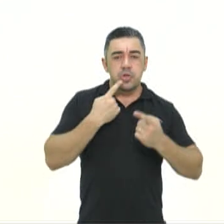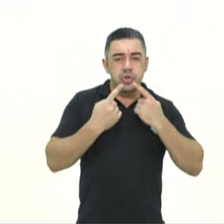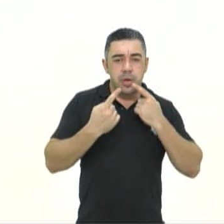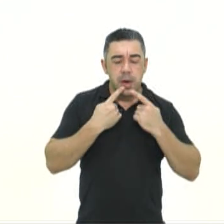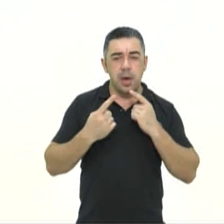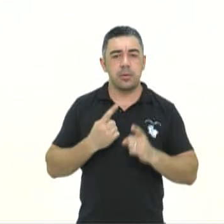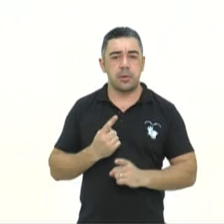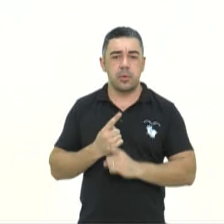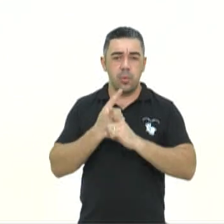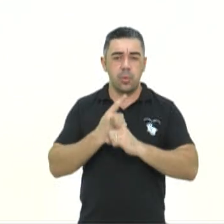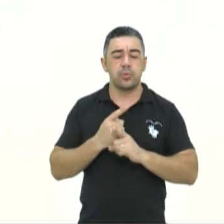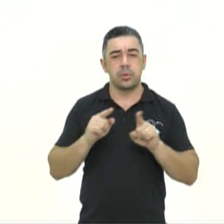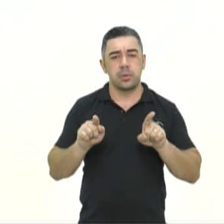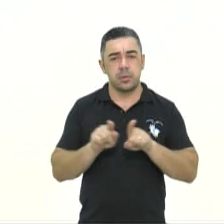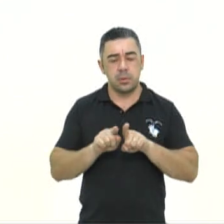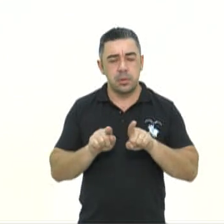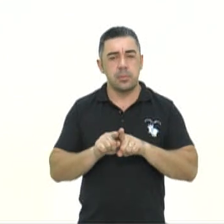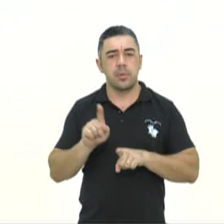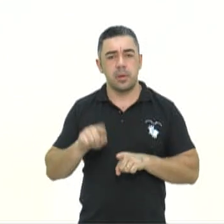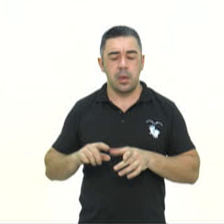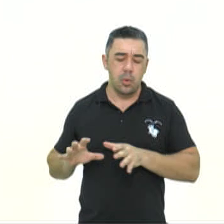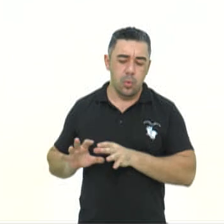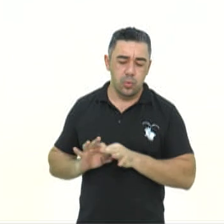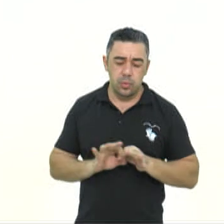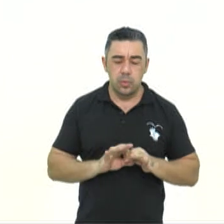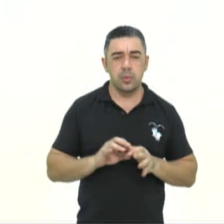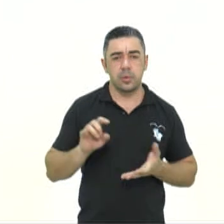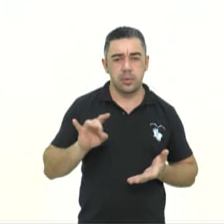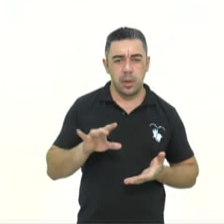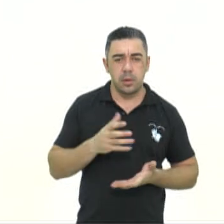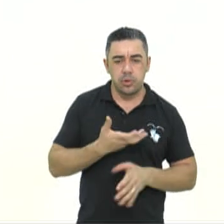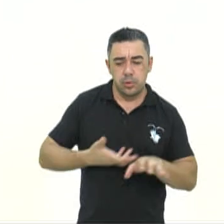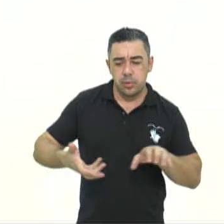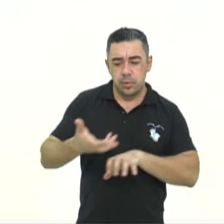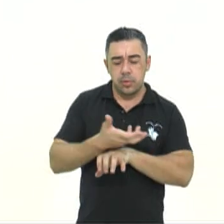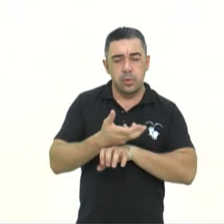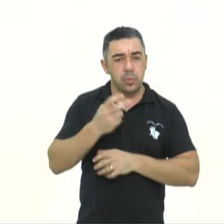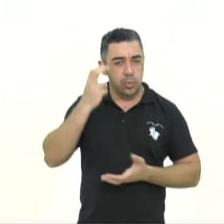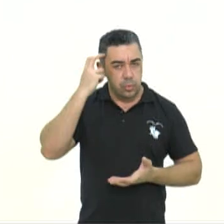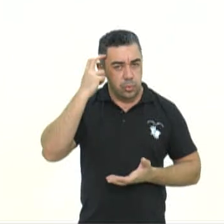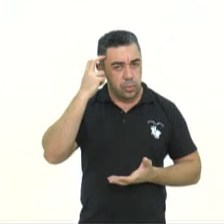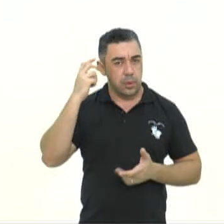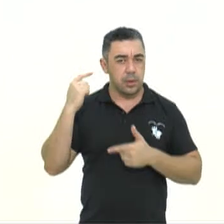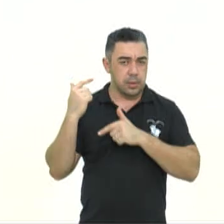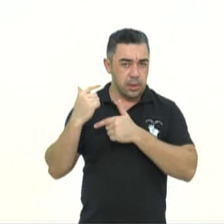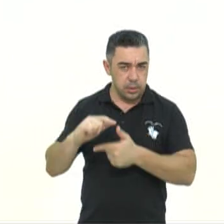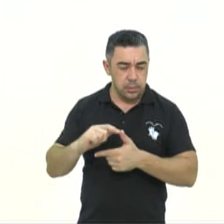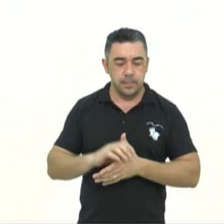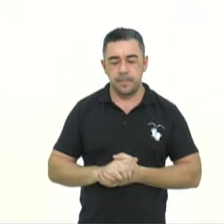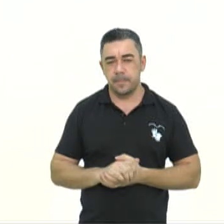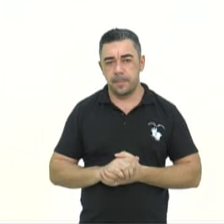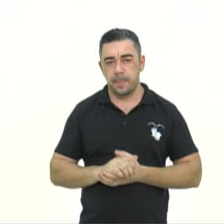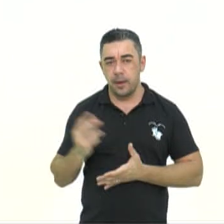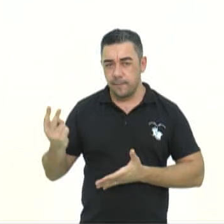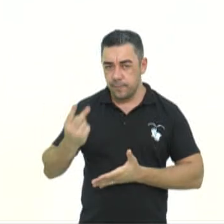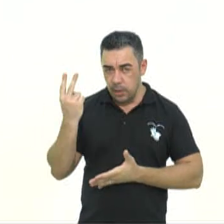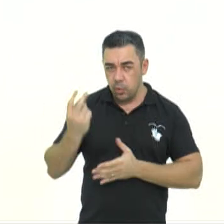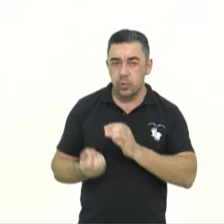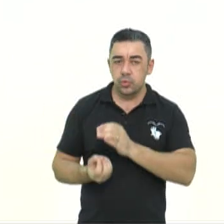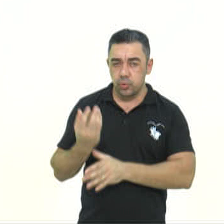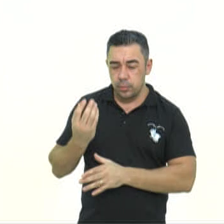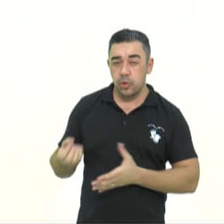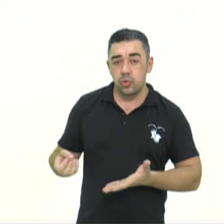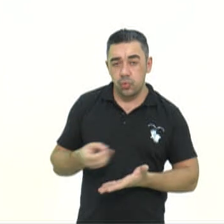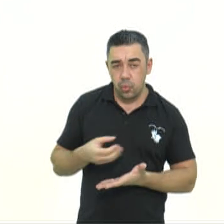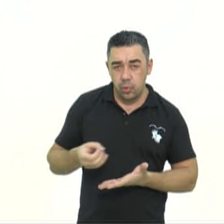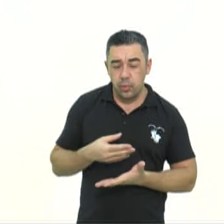nos encontros e nas construções conjuntas das diversas culturas e tradições, valorizando o surgimento do